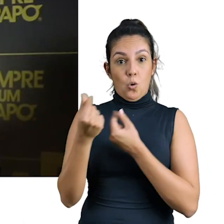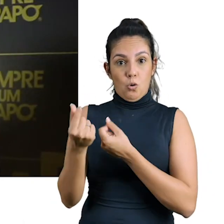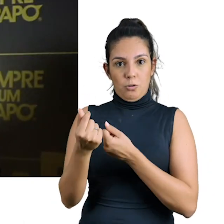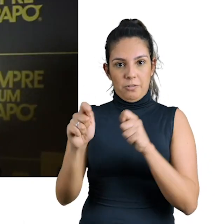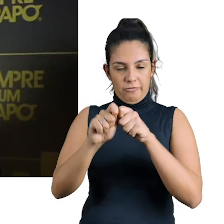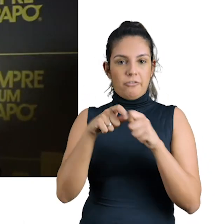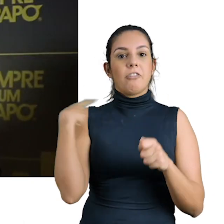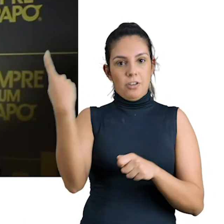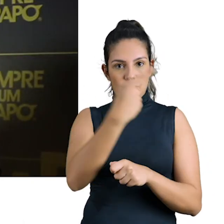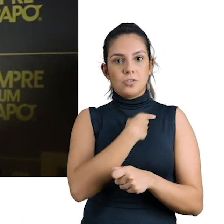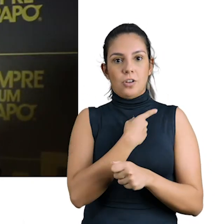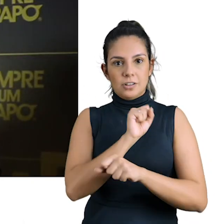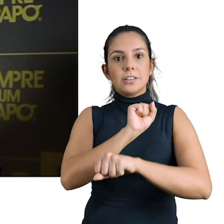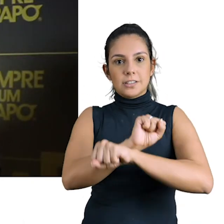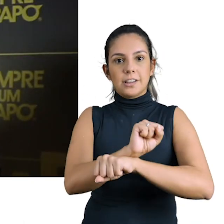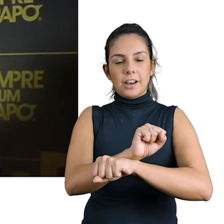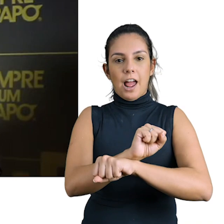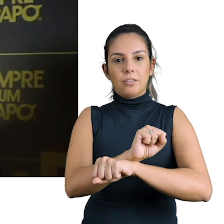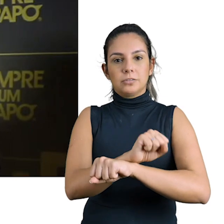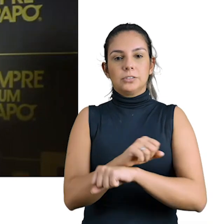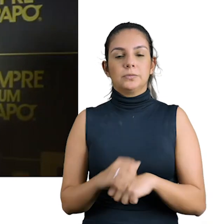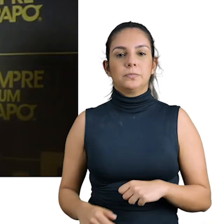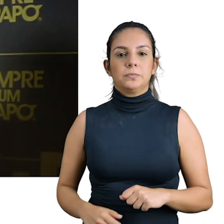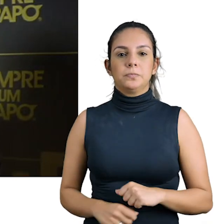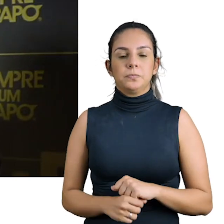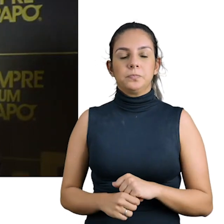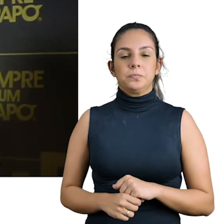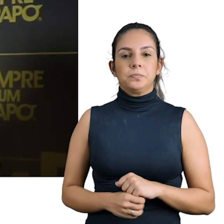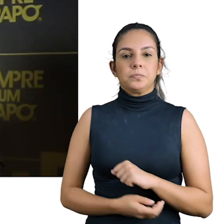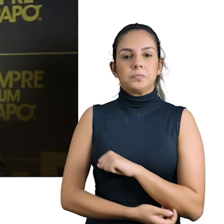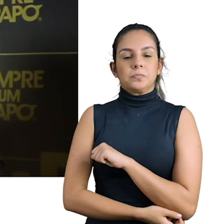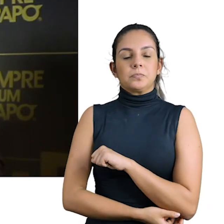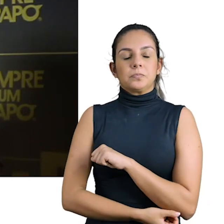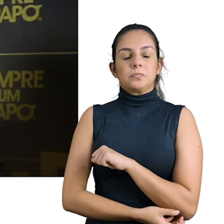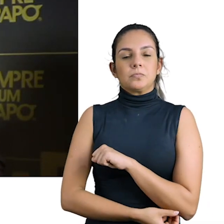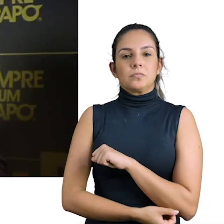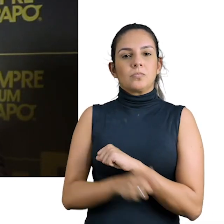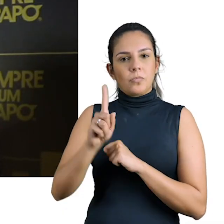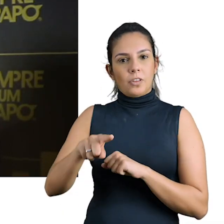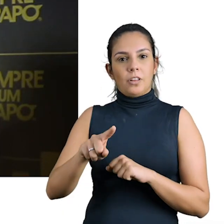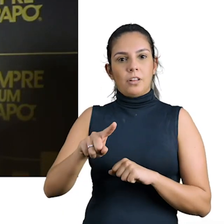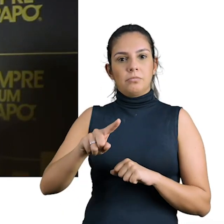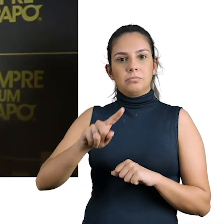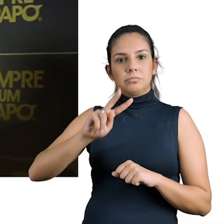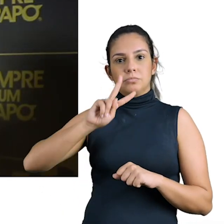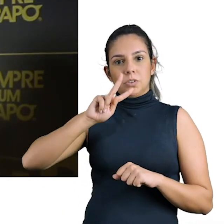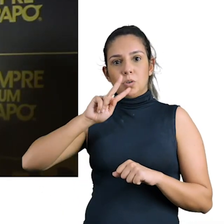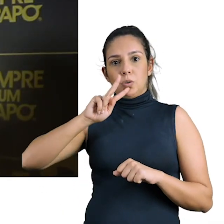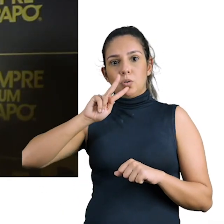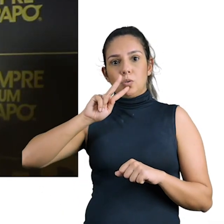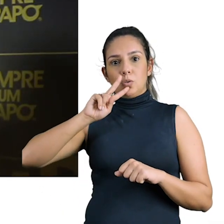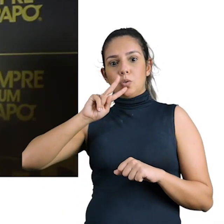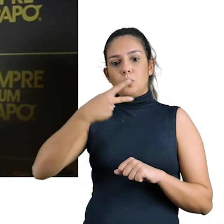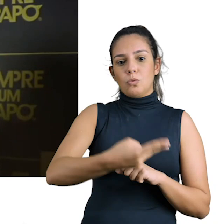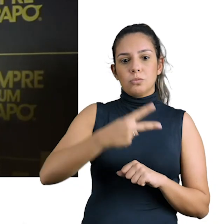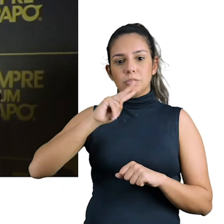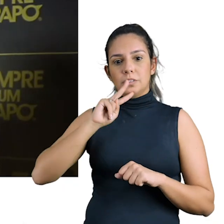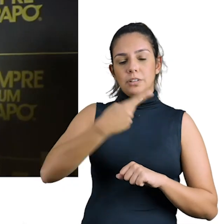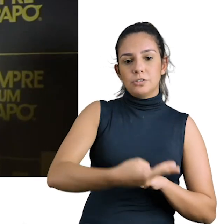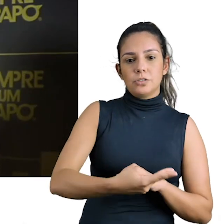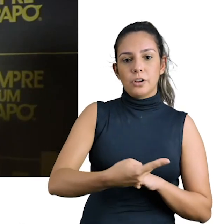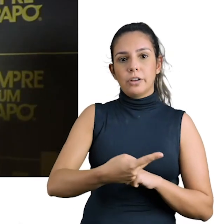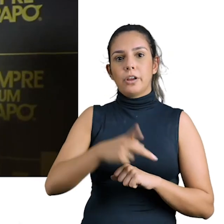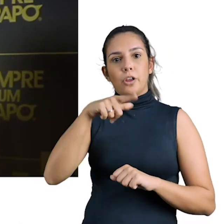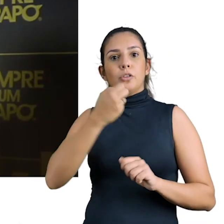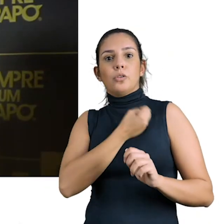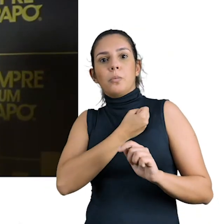né? E isso é contraditório, porque é através dos números também